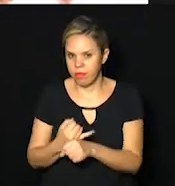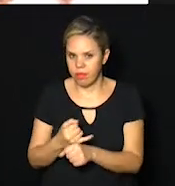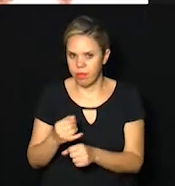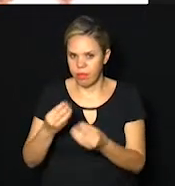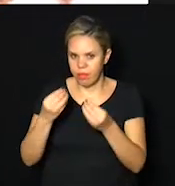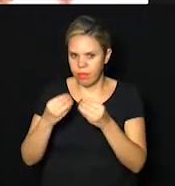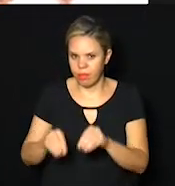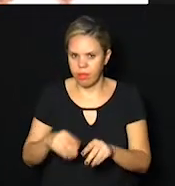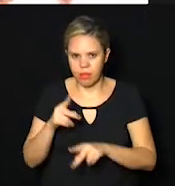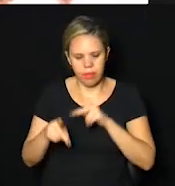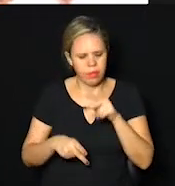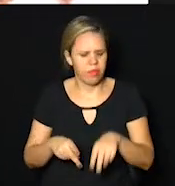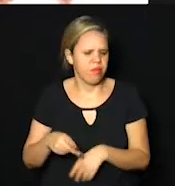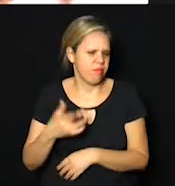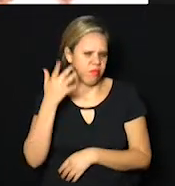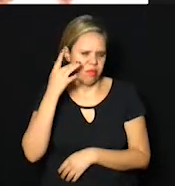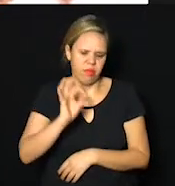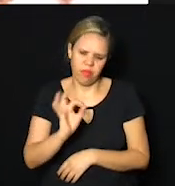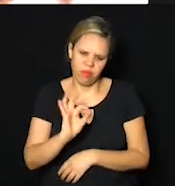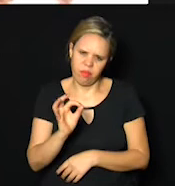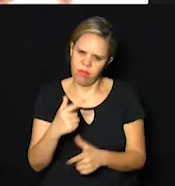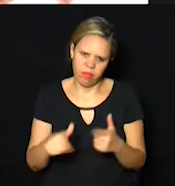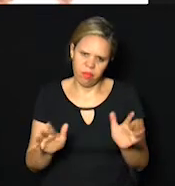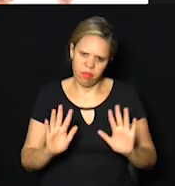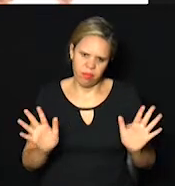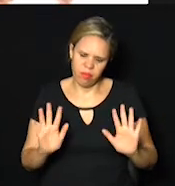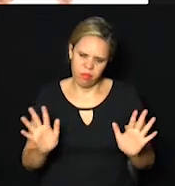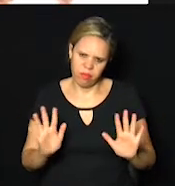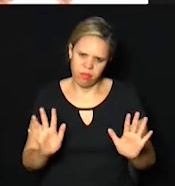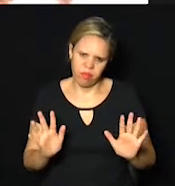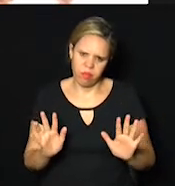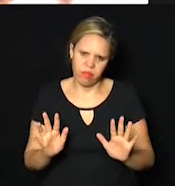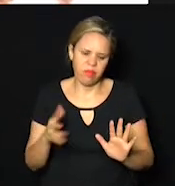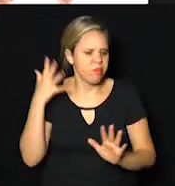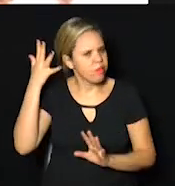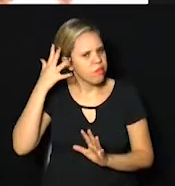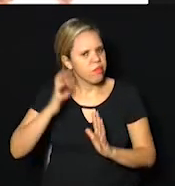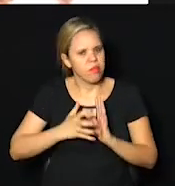não vejo problema na conferência partidária